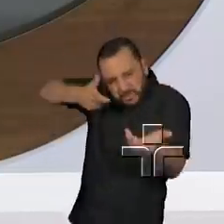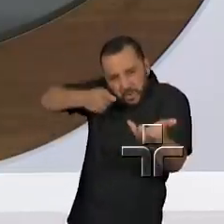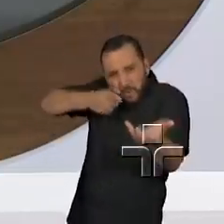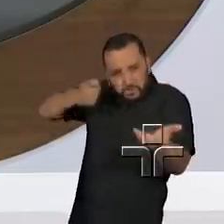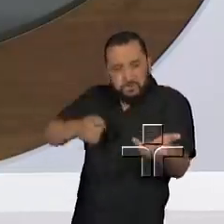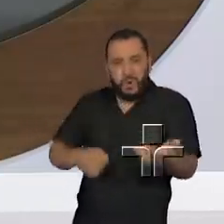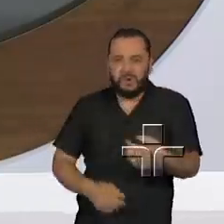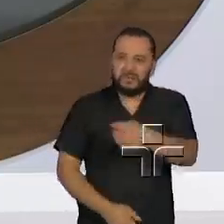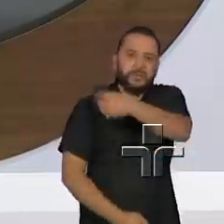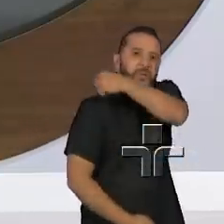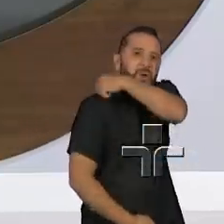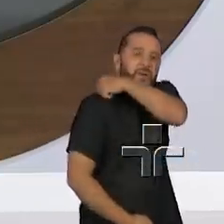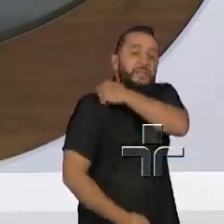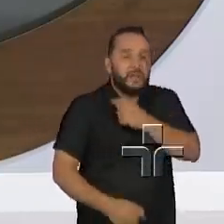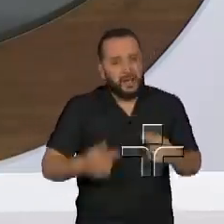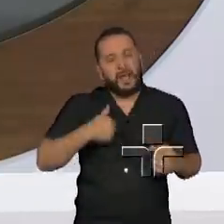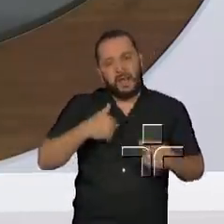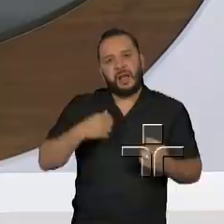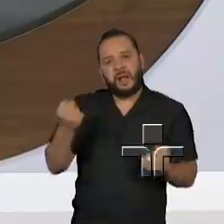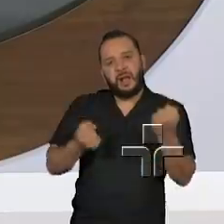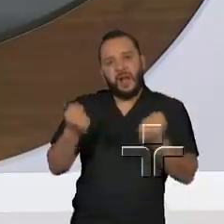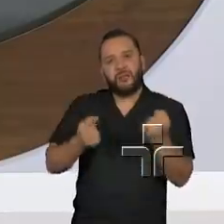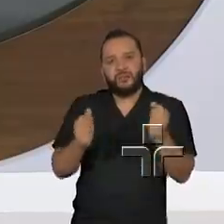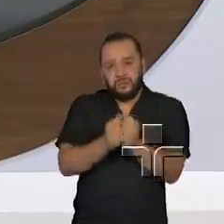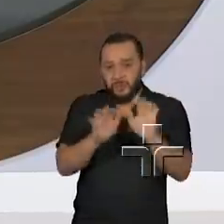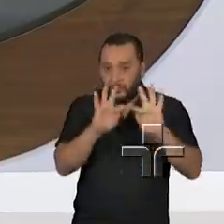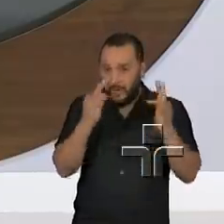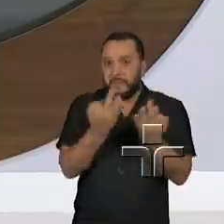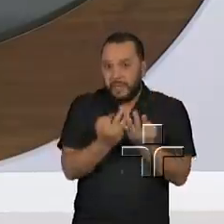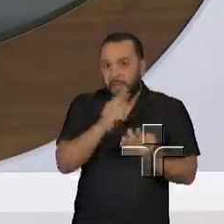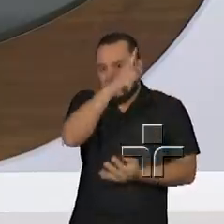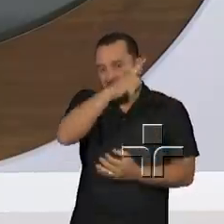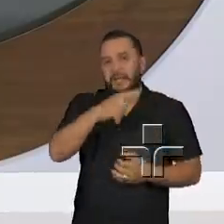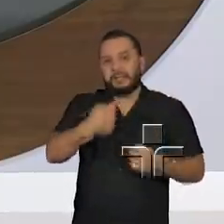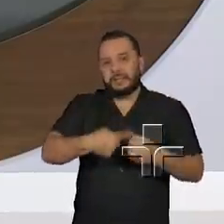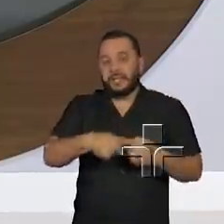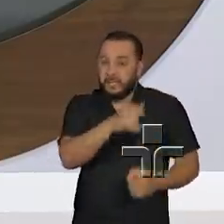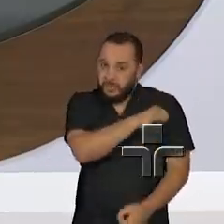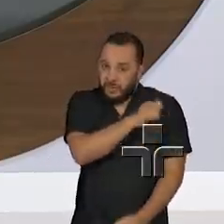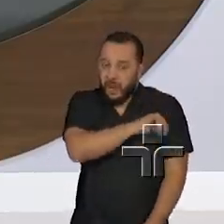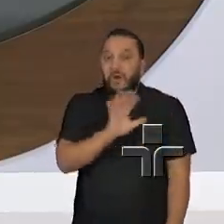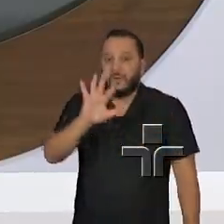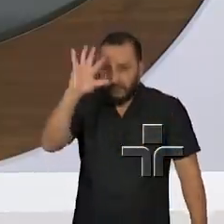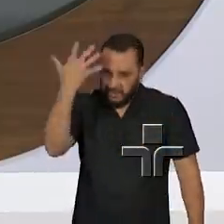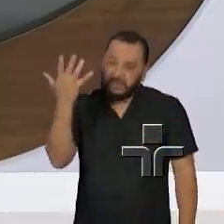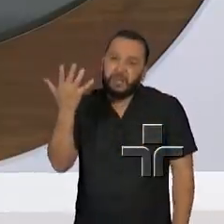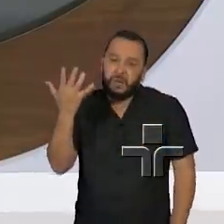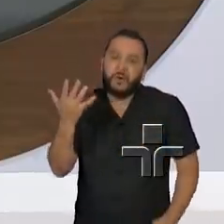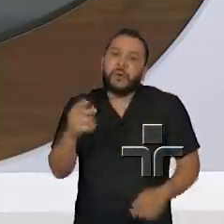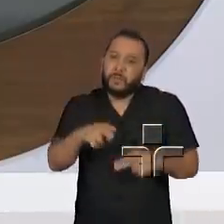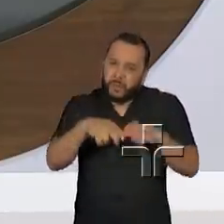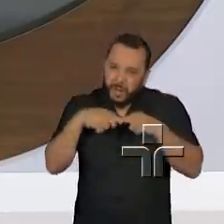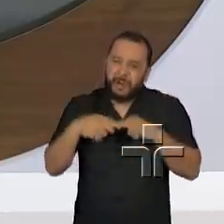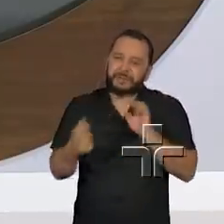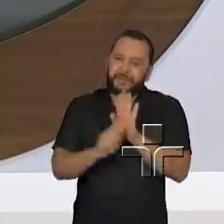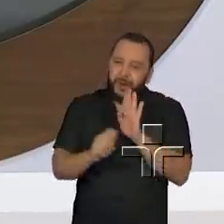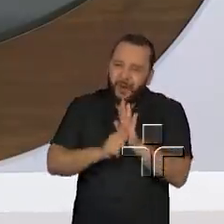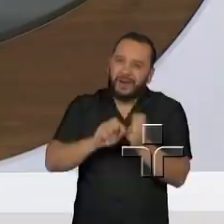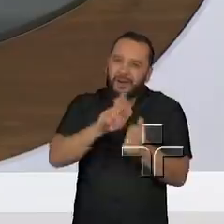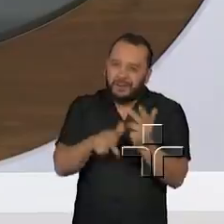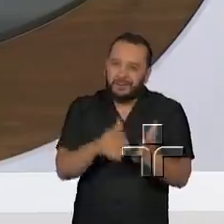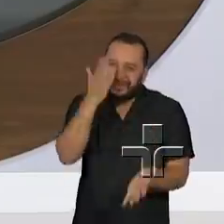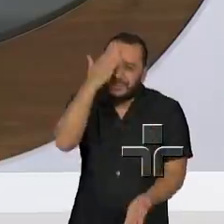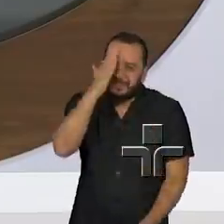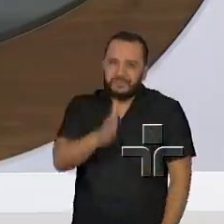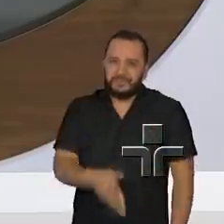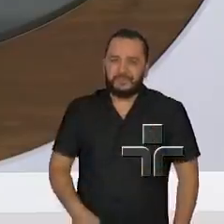costas quando estava dentro de uma van com a família. Isso aconteceu na cidade do Rio de Janeiro, na periferia. Professor, o